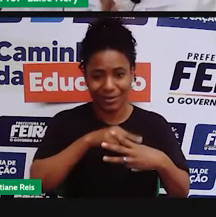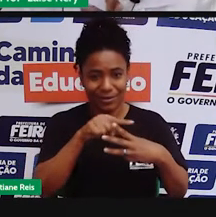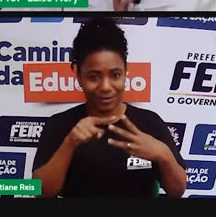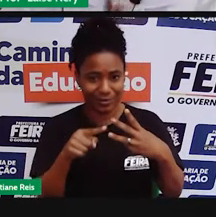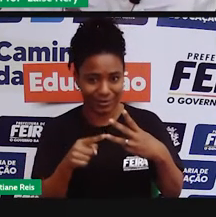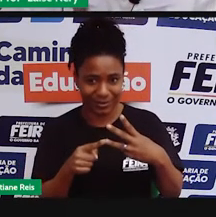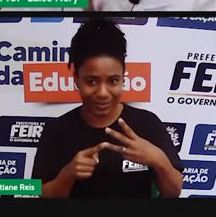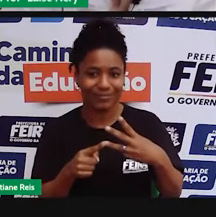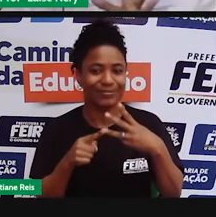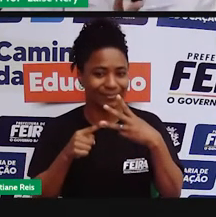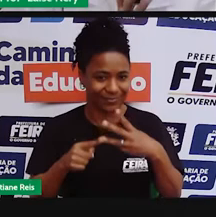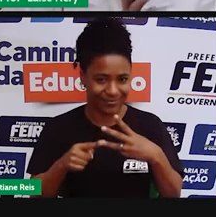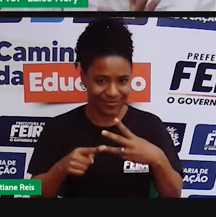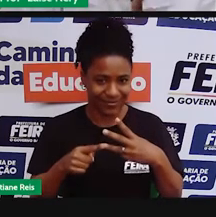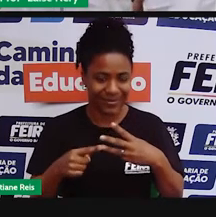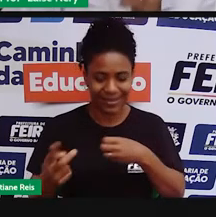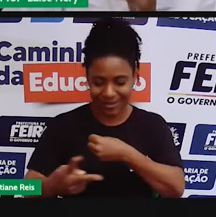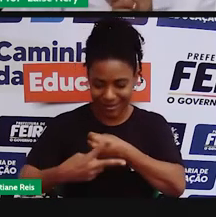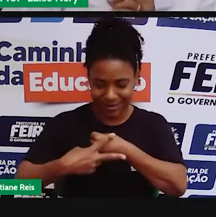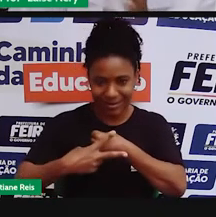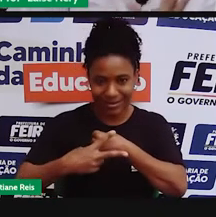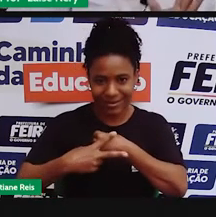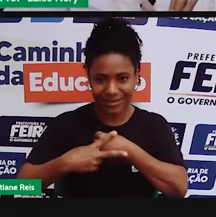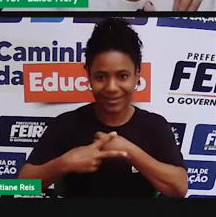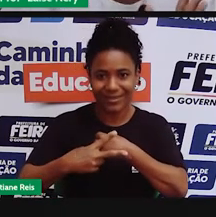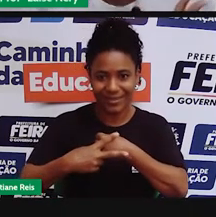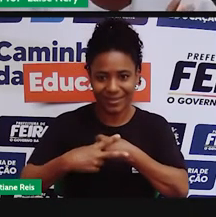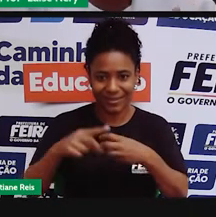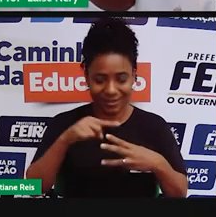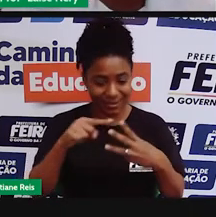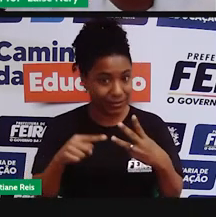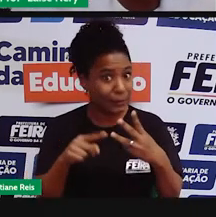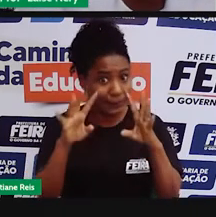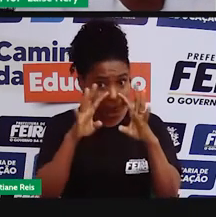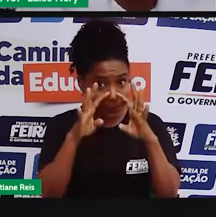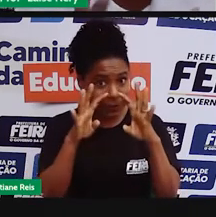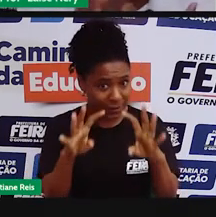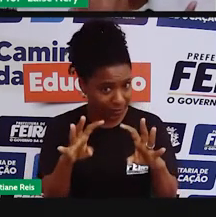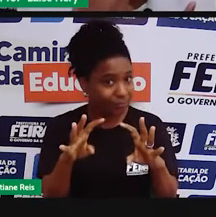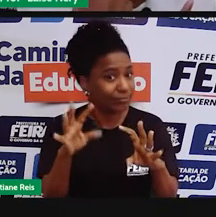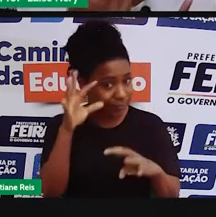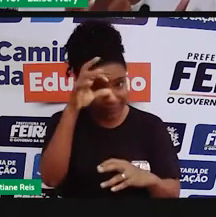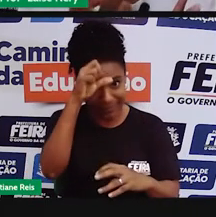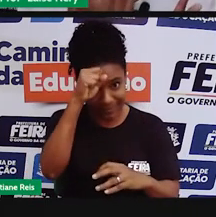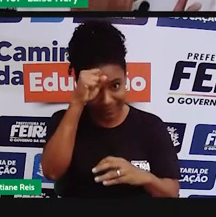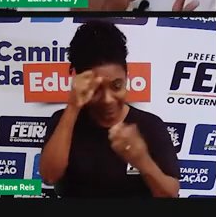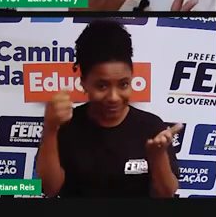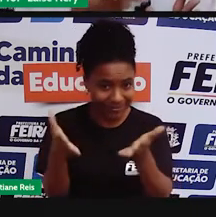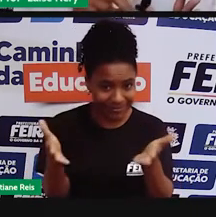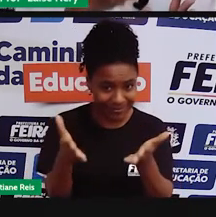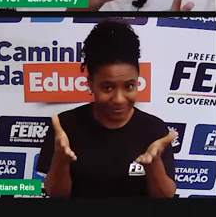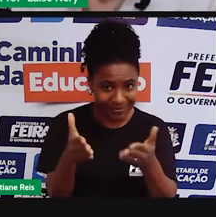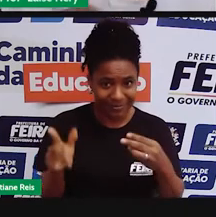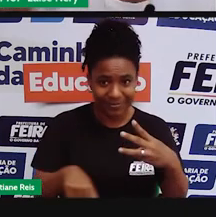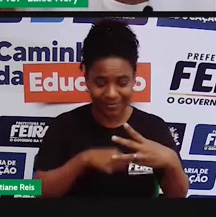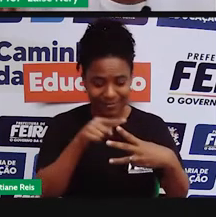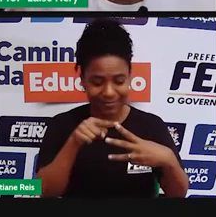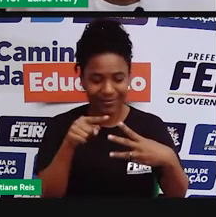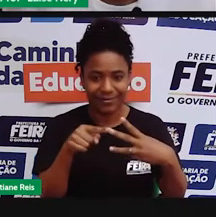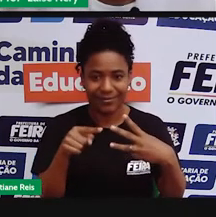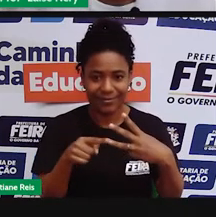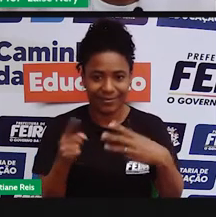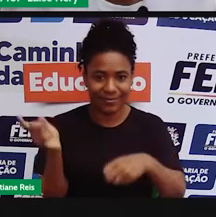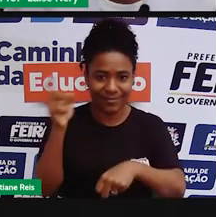naturais, os mais simples que vocês vão aprender hoje, e agora eu quero que vocês prestem bastante atenção aqui, ó, que é isso que